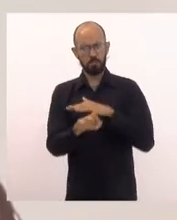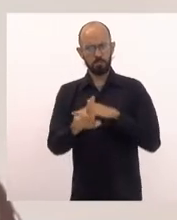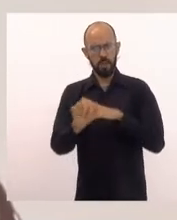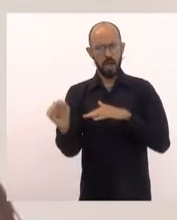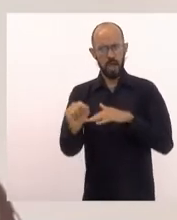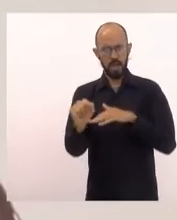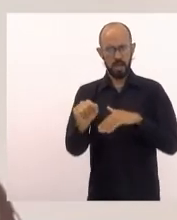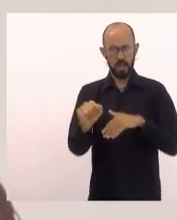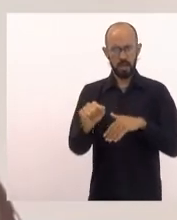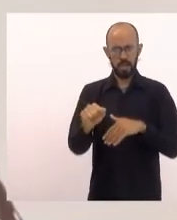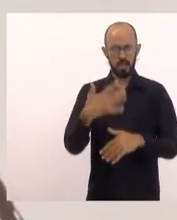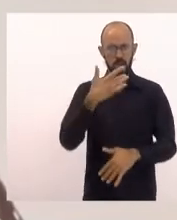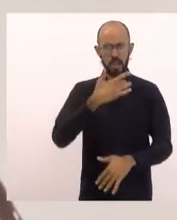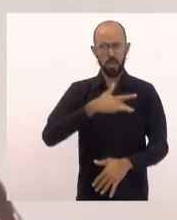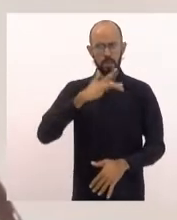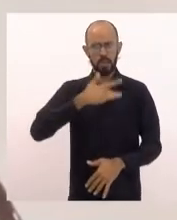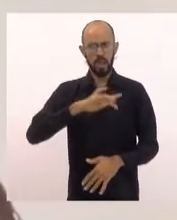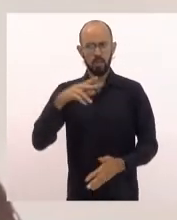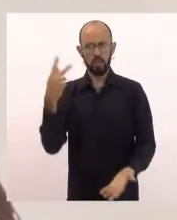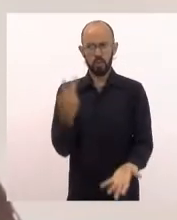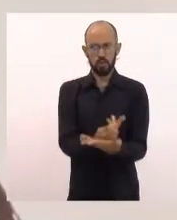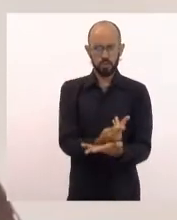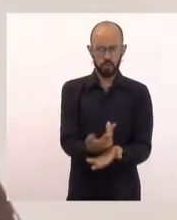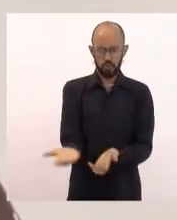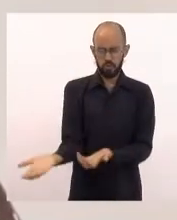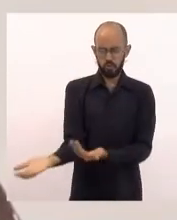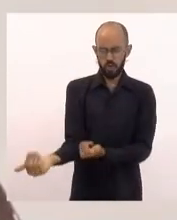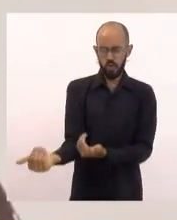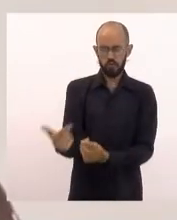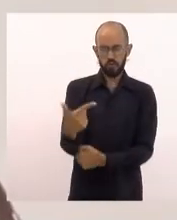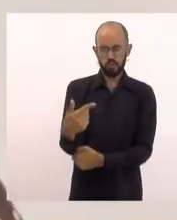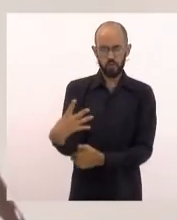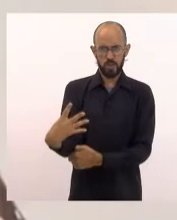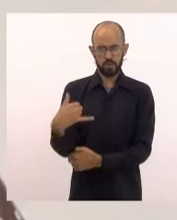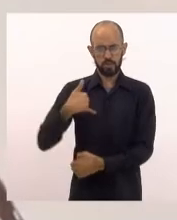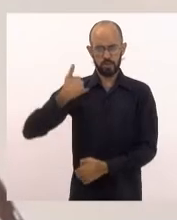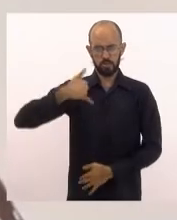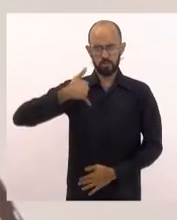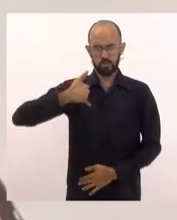Lamentável o que aconteceu com esse jovem de 24 anos,